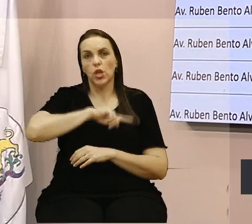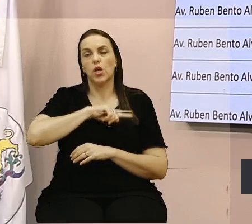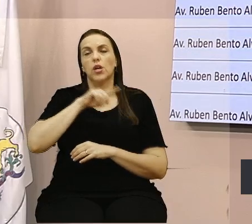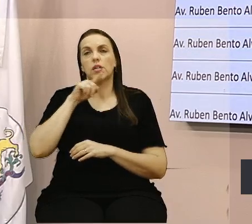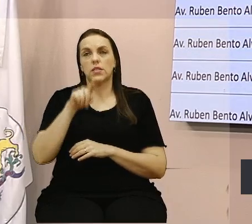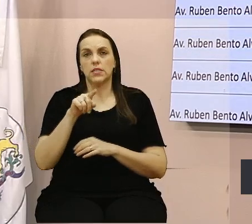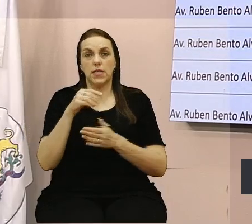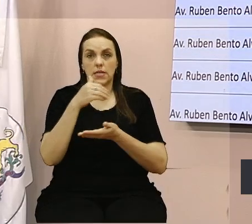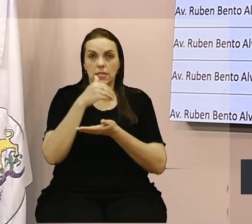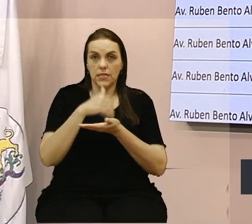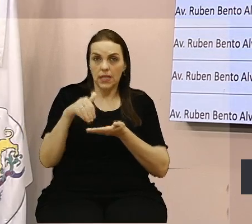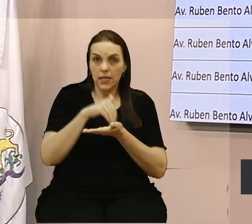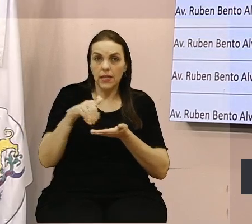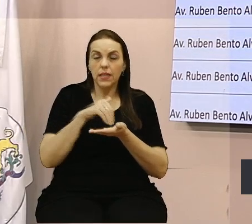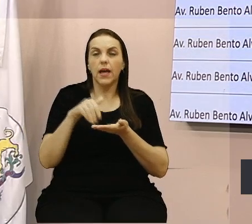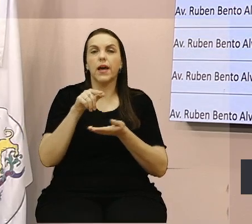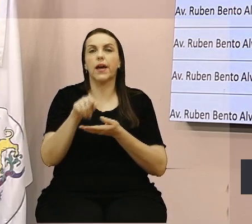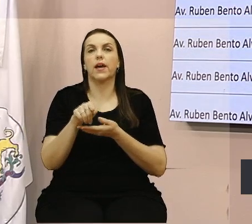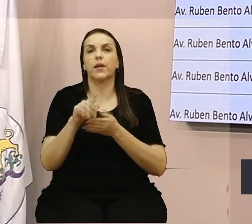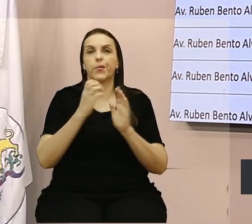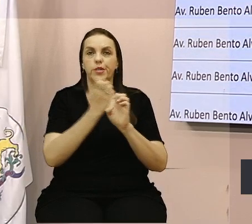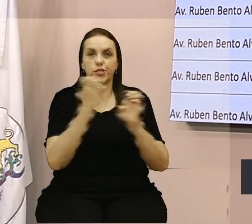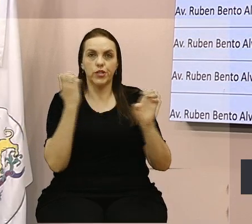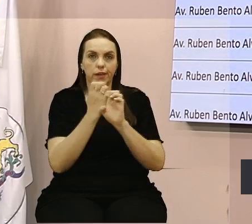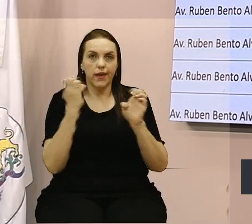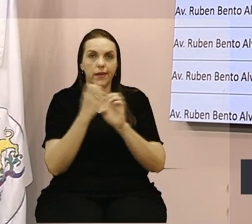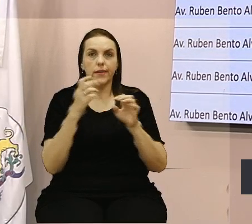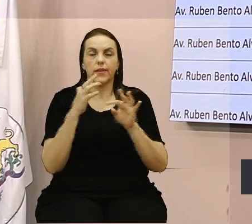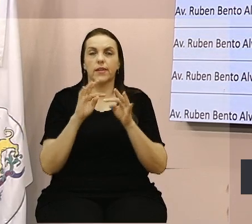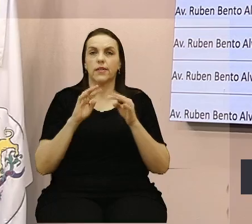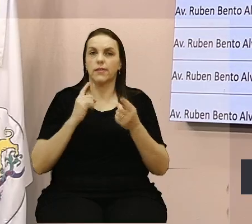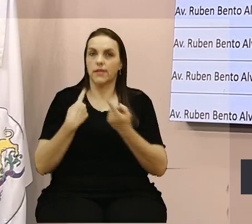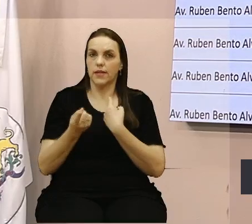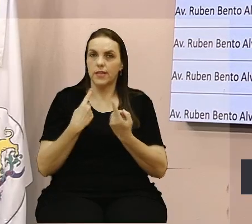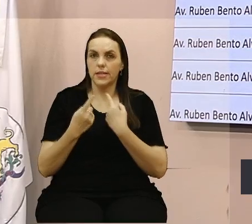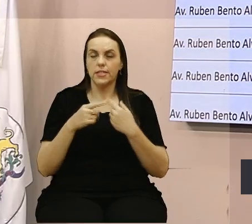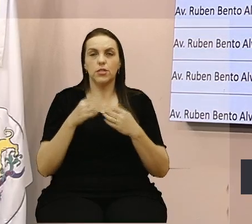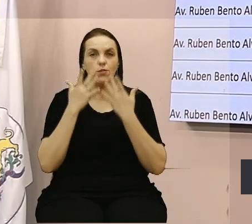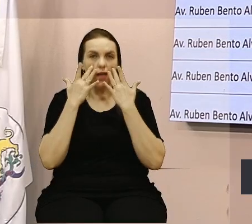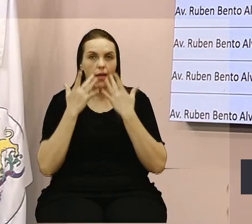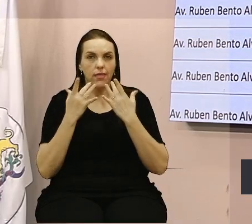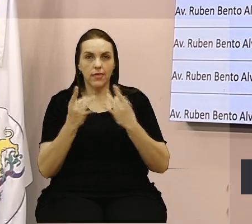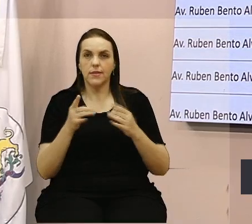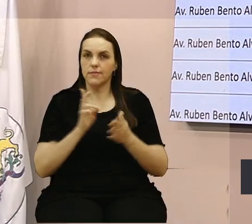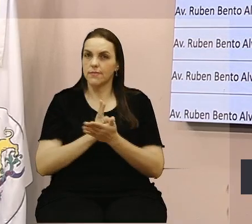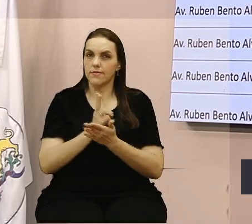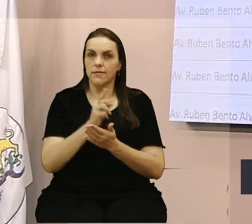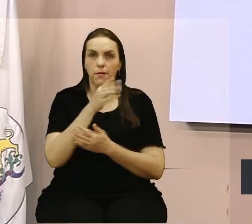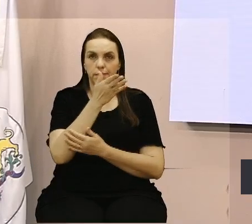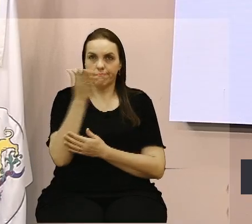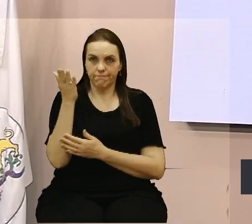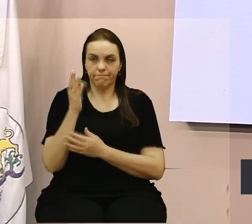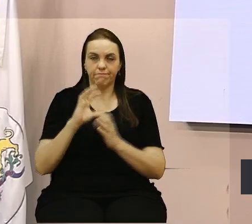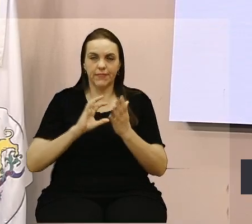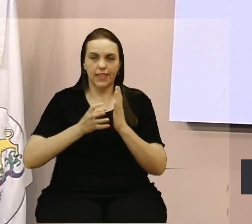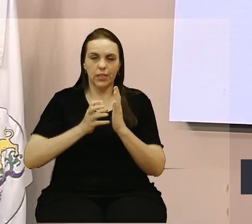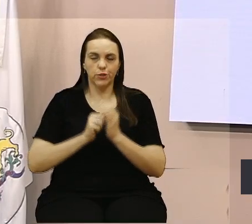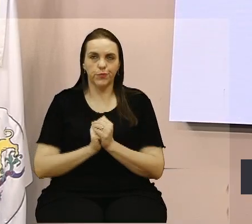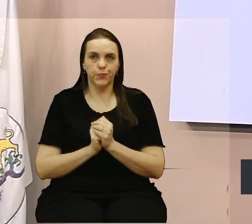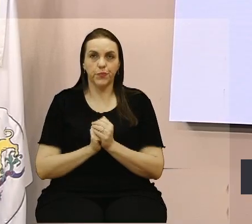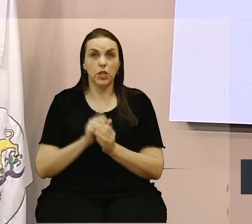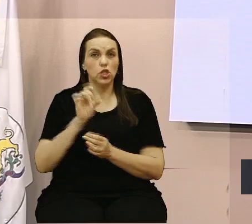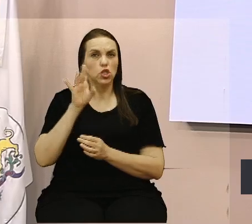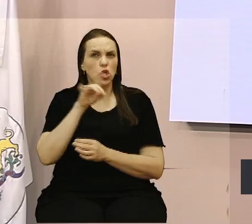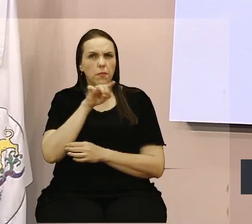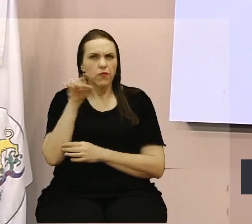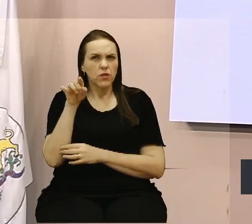nossos secretários, a parte da engenharia, da secretaria, está sempre atento a esses dados aí, né? Então, aqui, só para